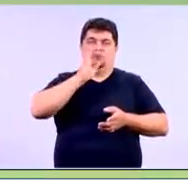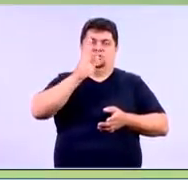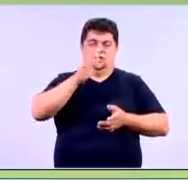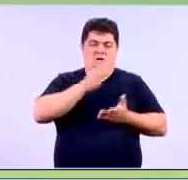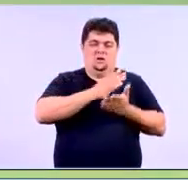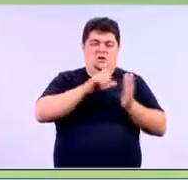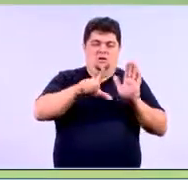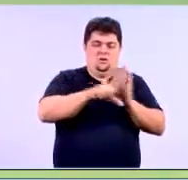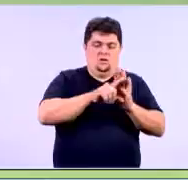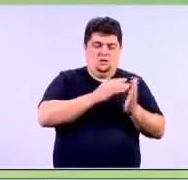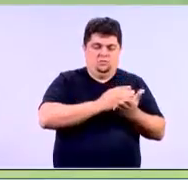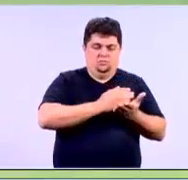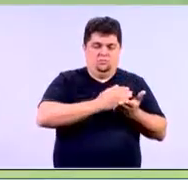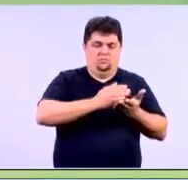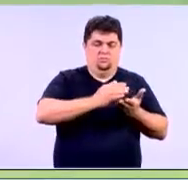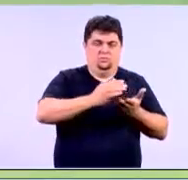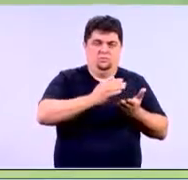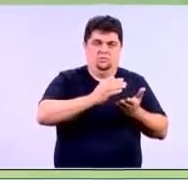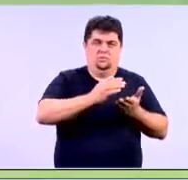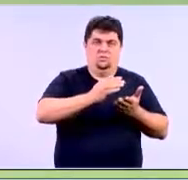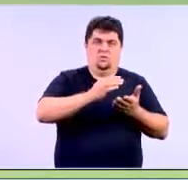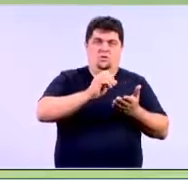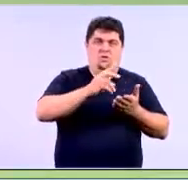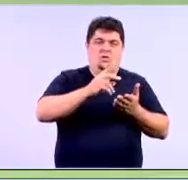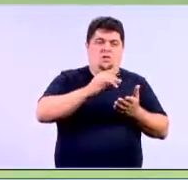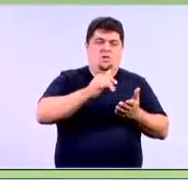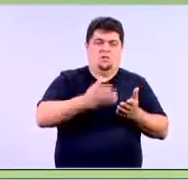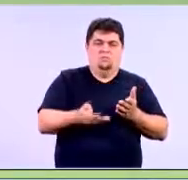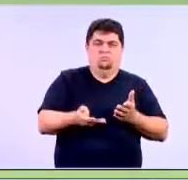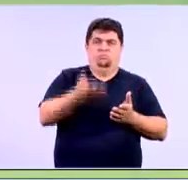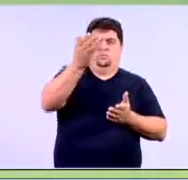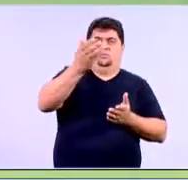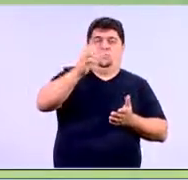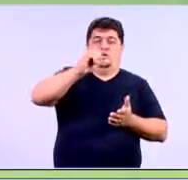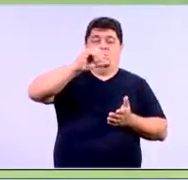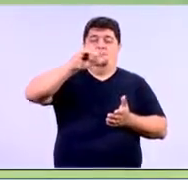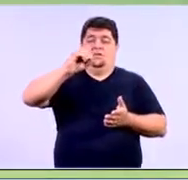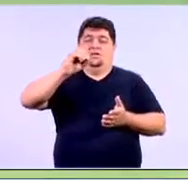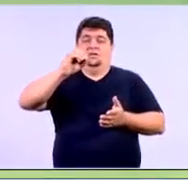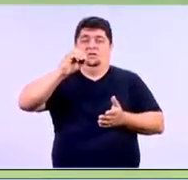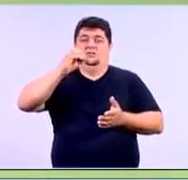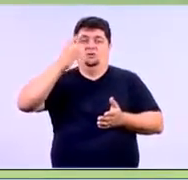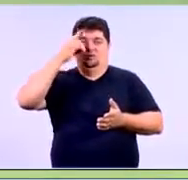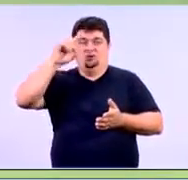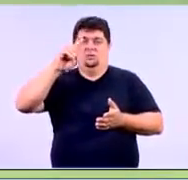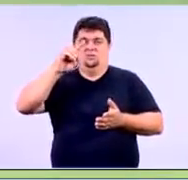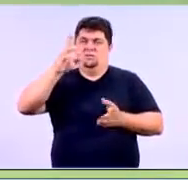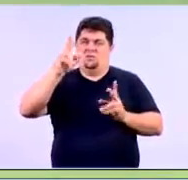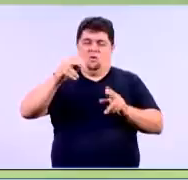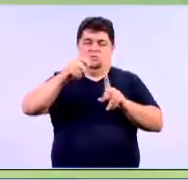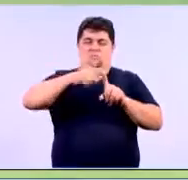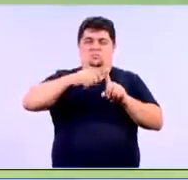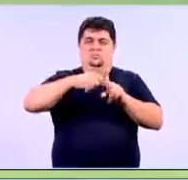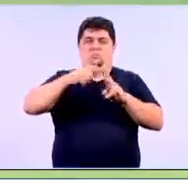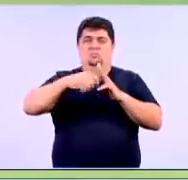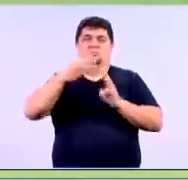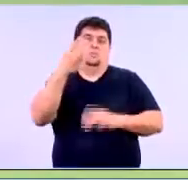lei que os instituiu ou aumentou, observado o dispositivo da linha B. Beleza, o que vem a ser